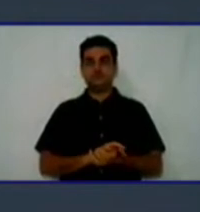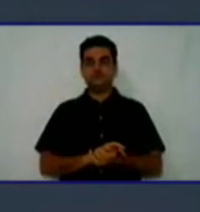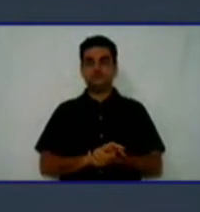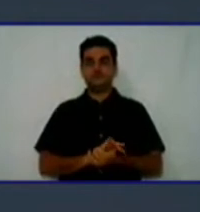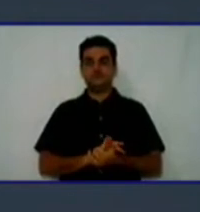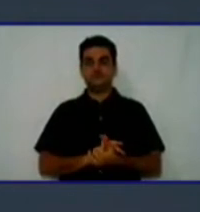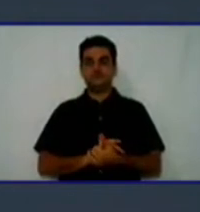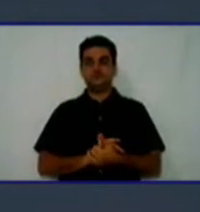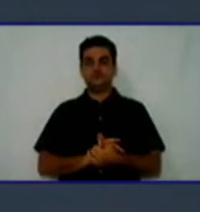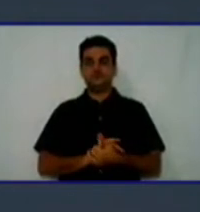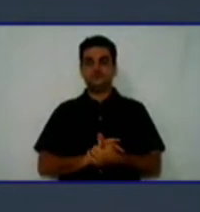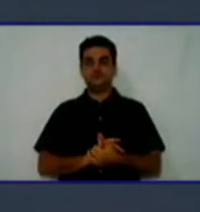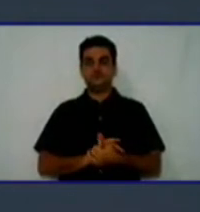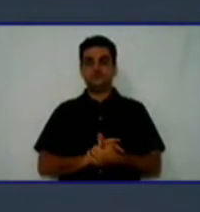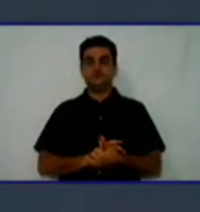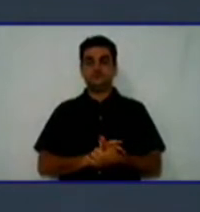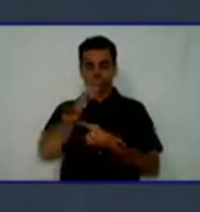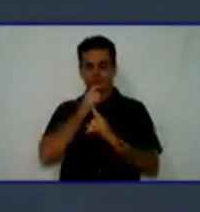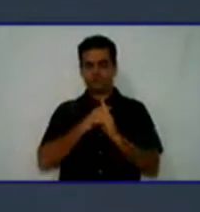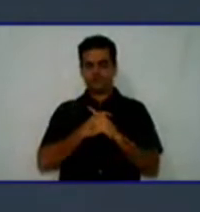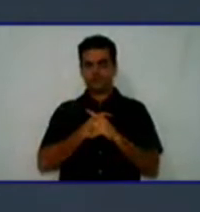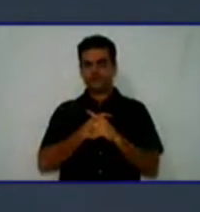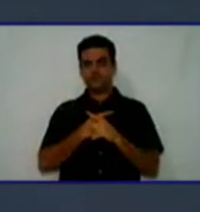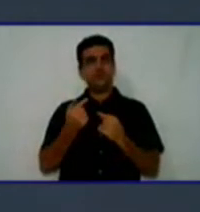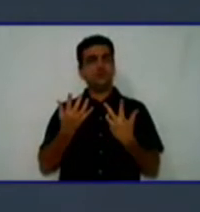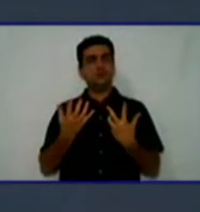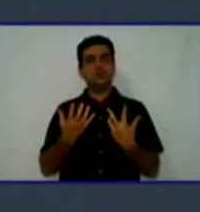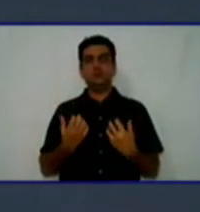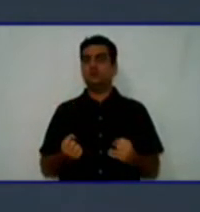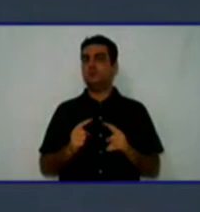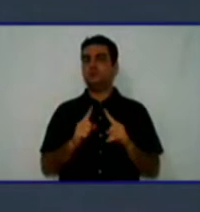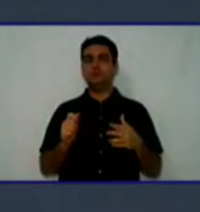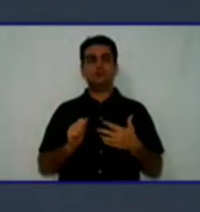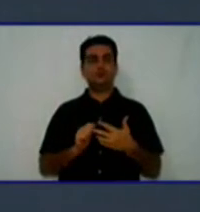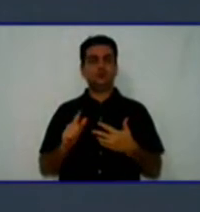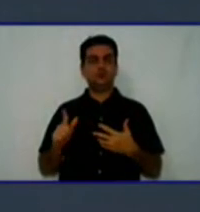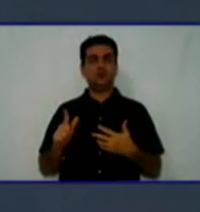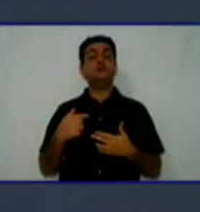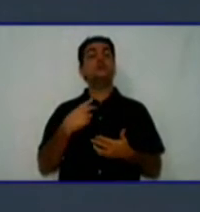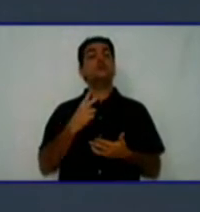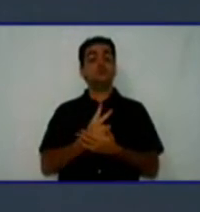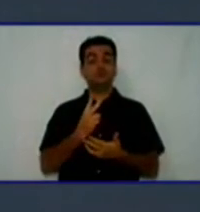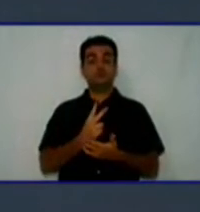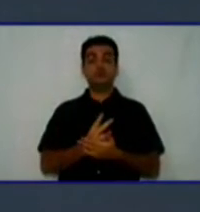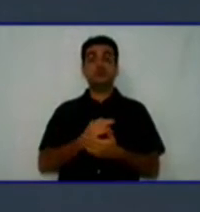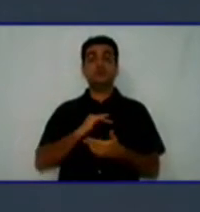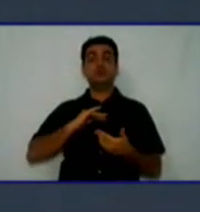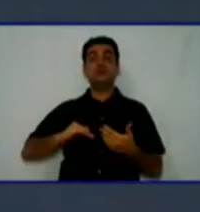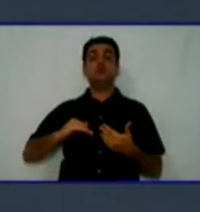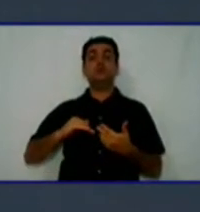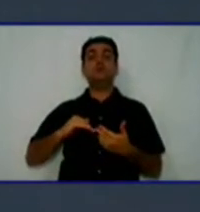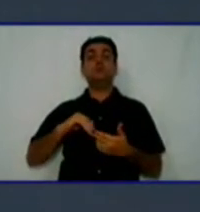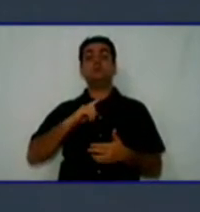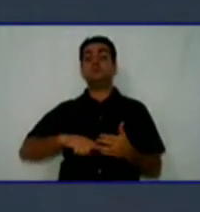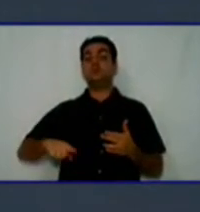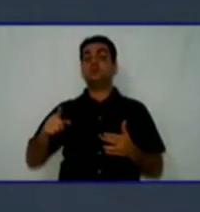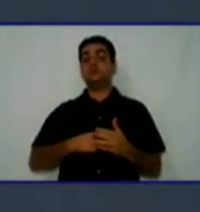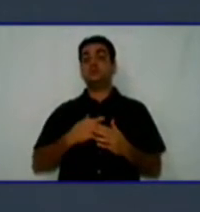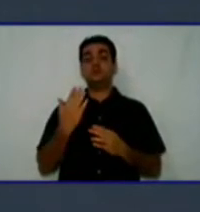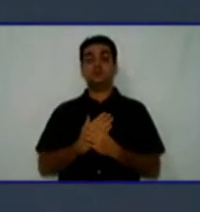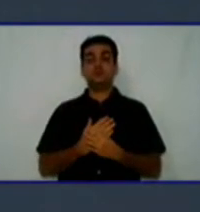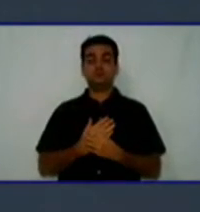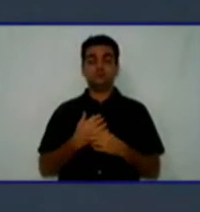Ok, então o ministro Luiz Edson Fachin nega provimento ao agravo regimental e mantém a extinção do processo sem resolução